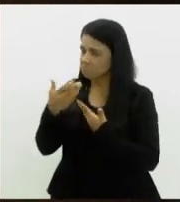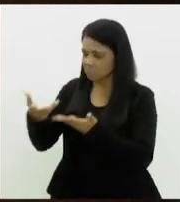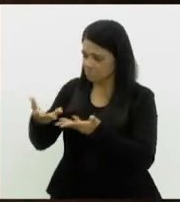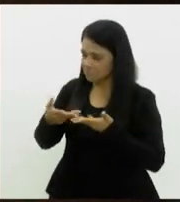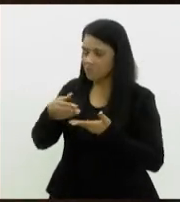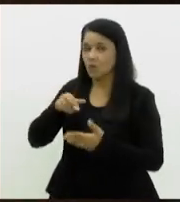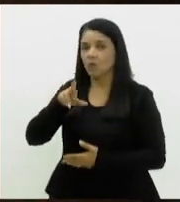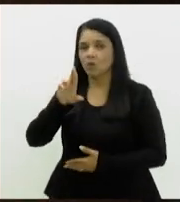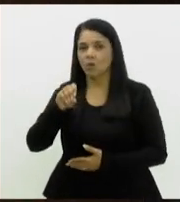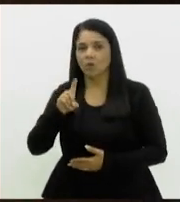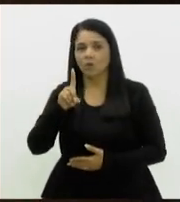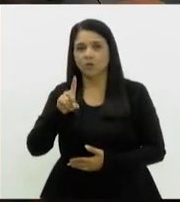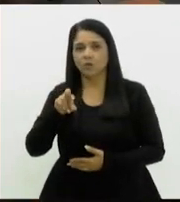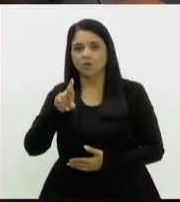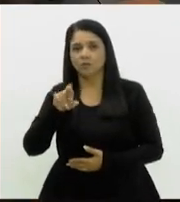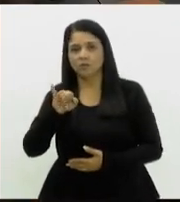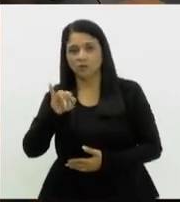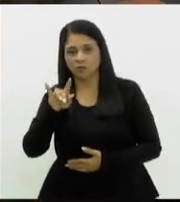Obrigado, vereador Rodrigo.